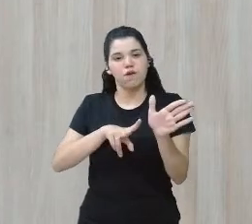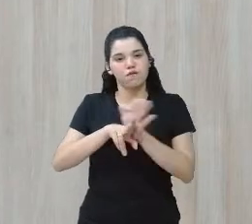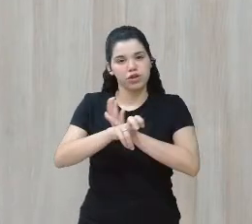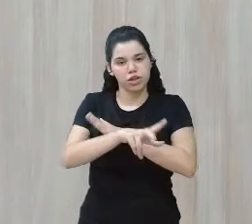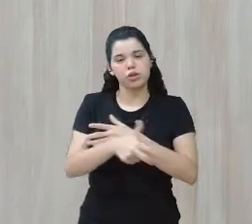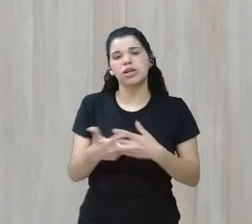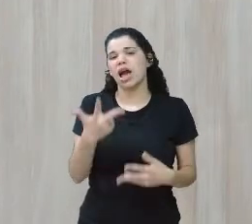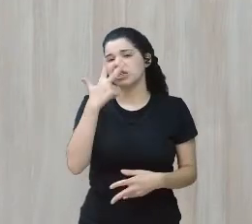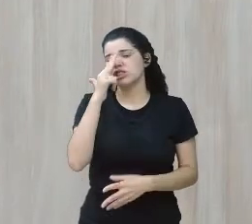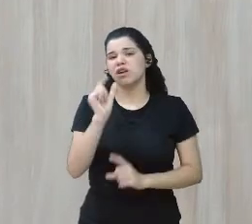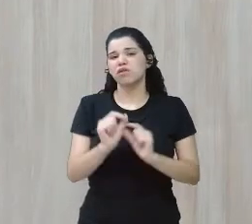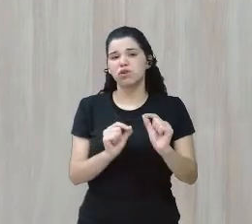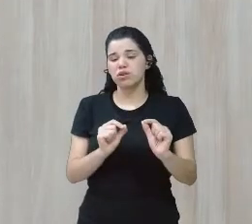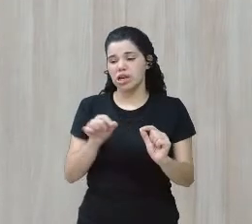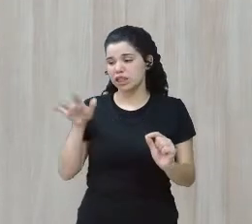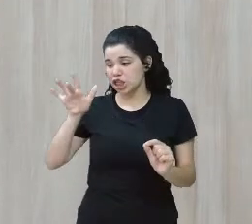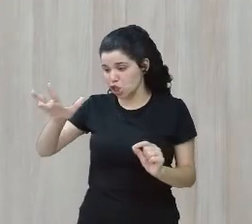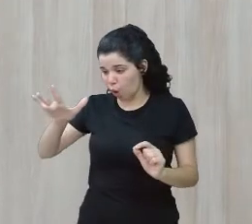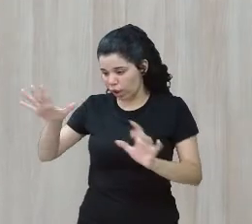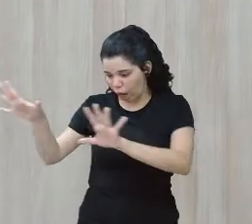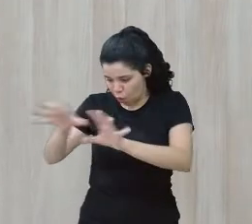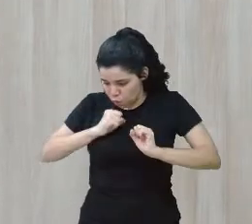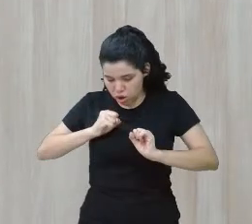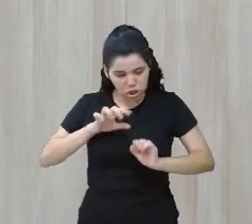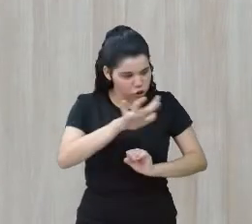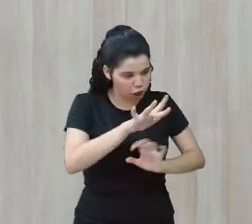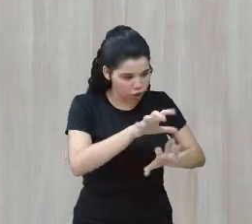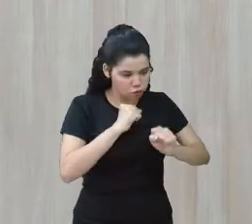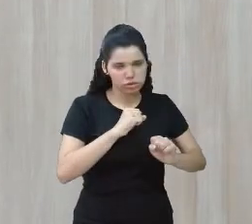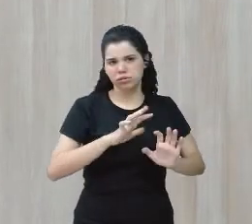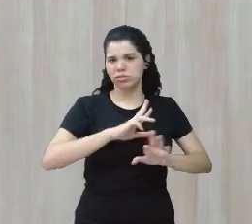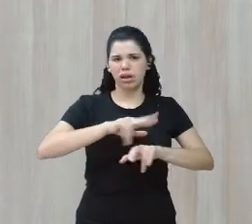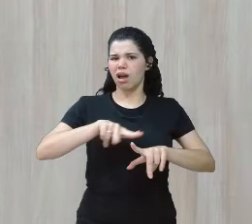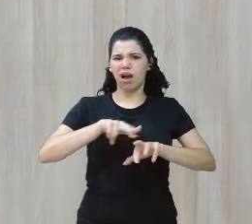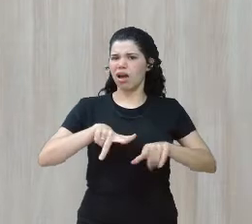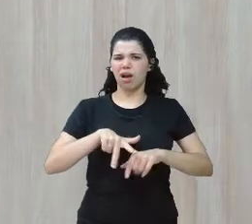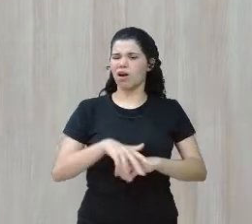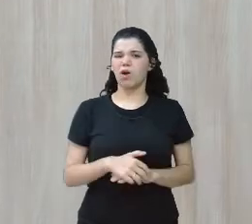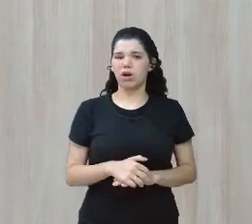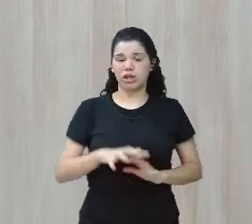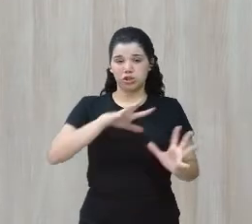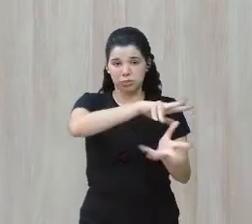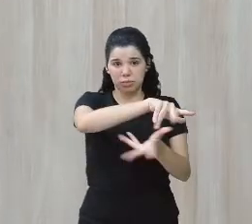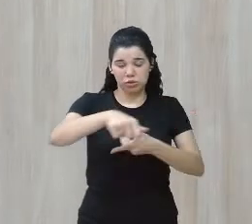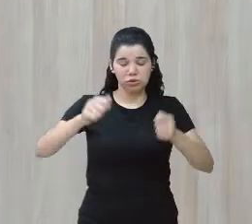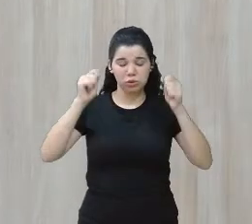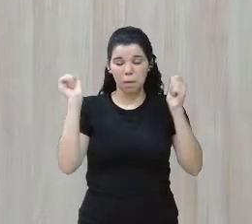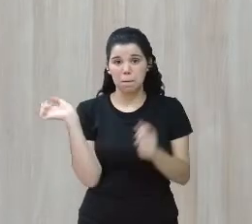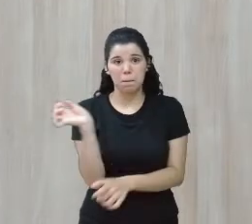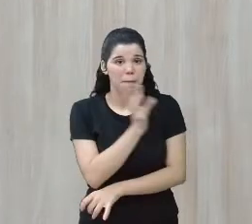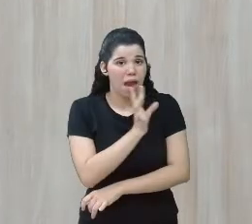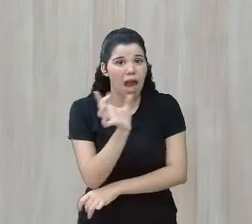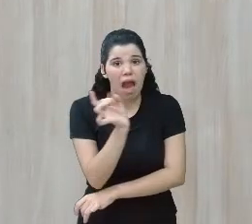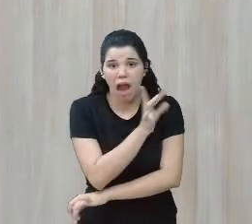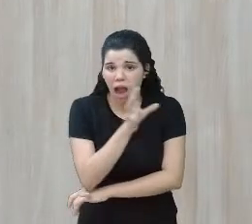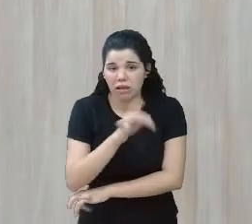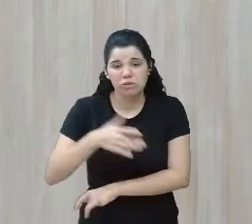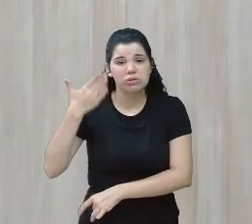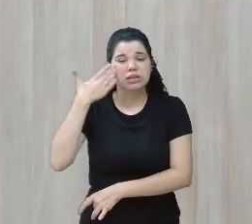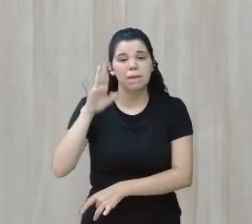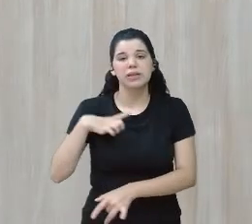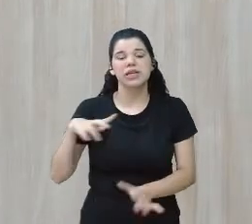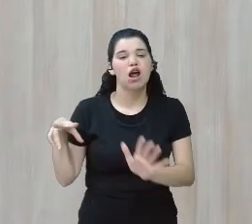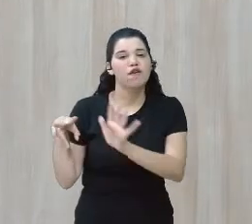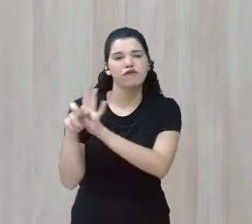e achava que pegava em tudo quanto é lugar. E foi um alarde geral no mundo inteiro, que ninguém sabia se